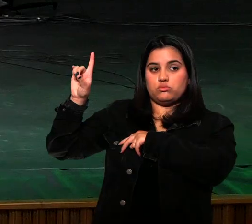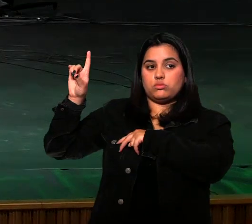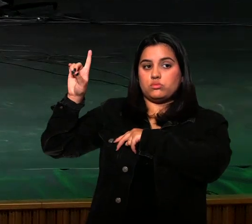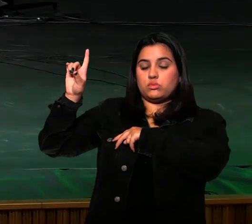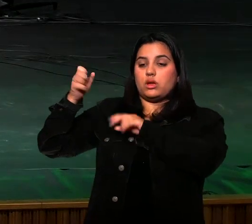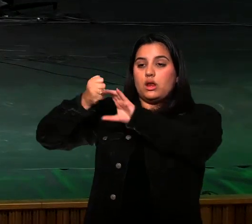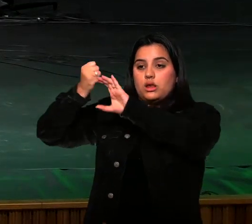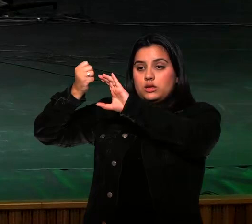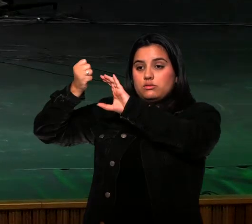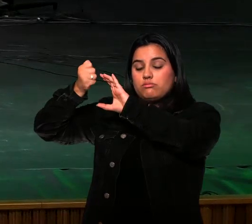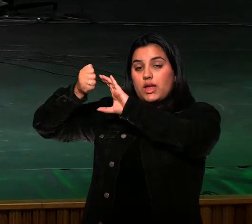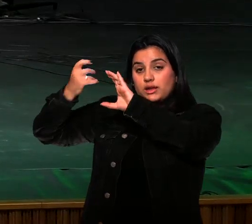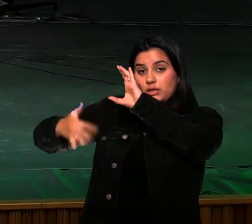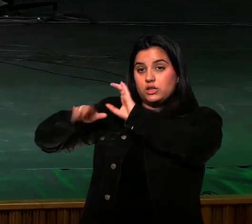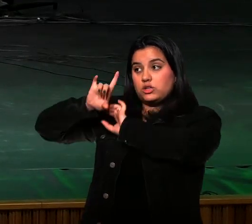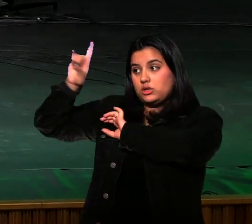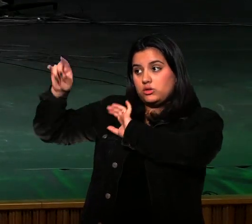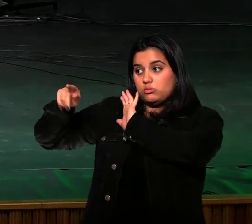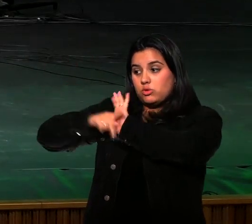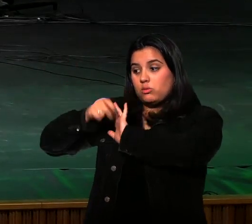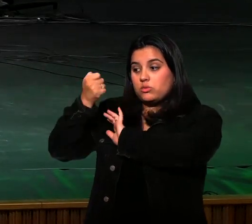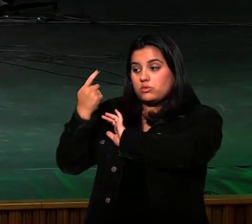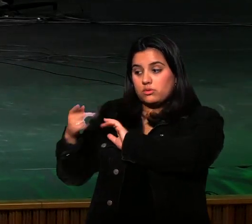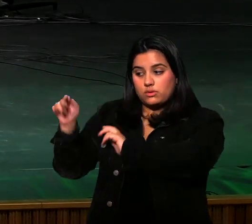são essenciais para o corpo de Cristo.